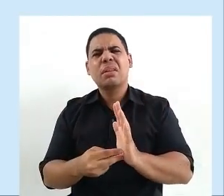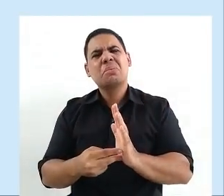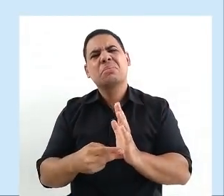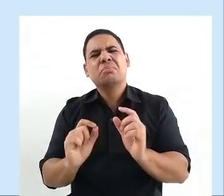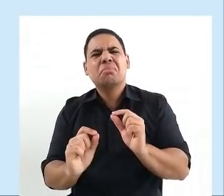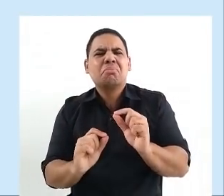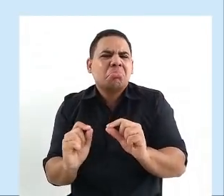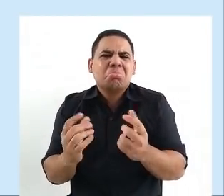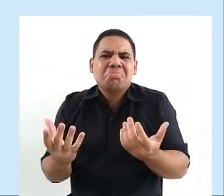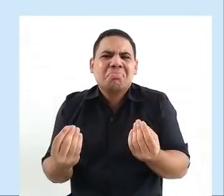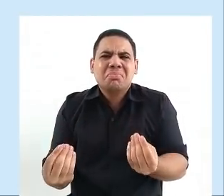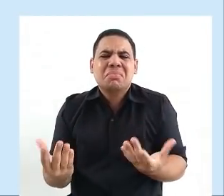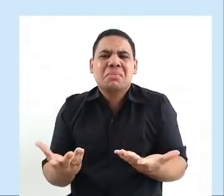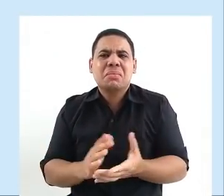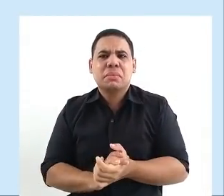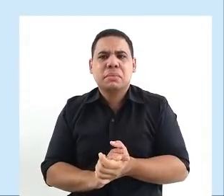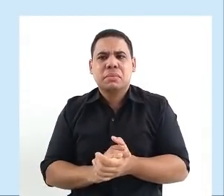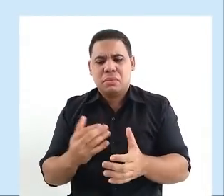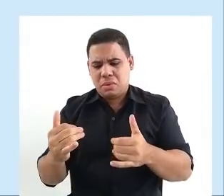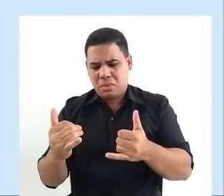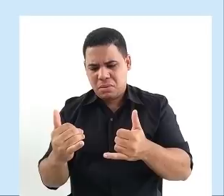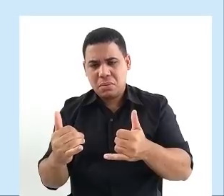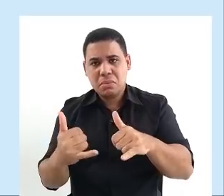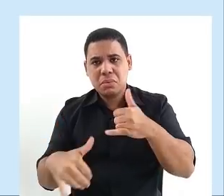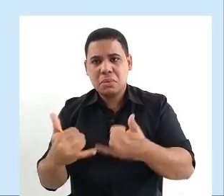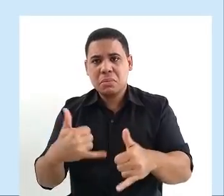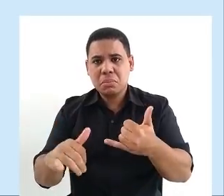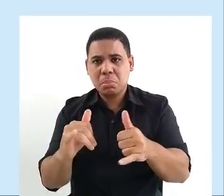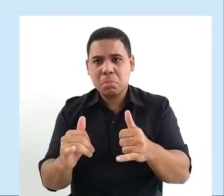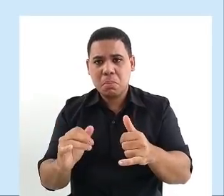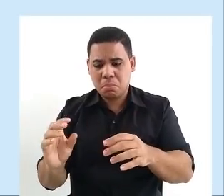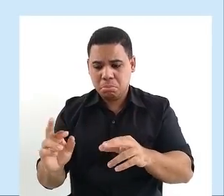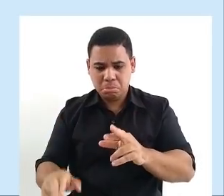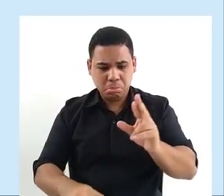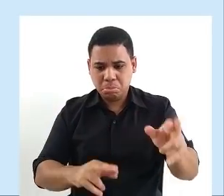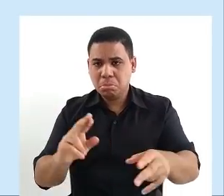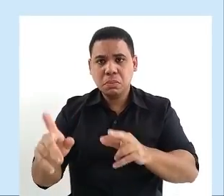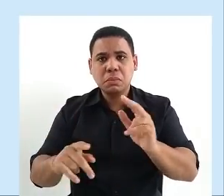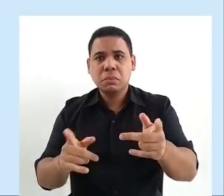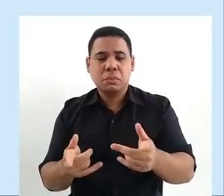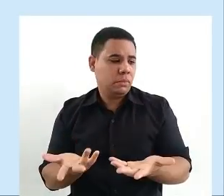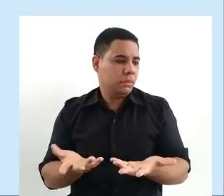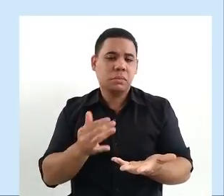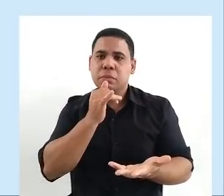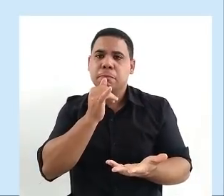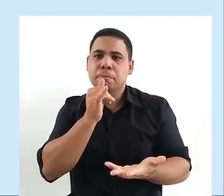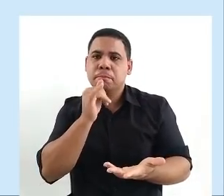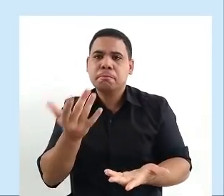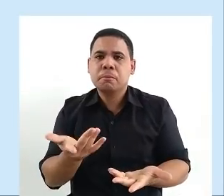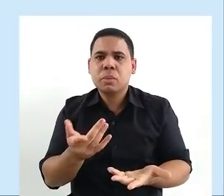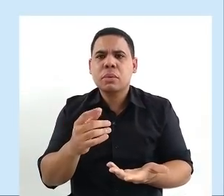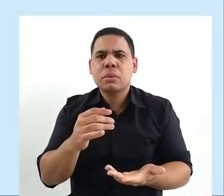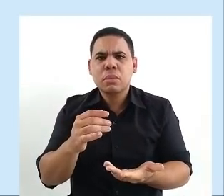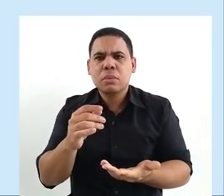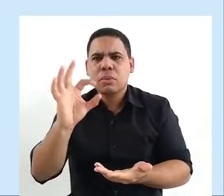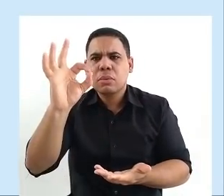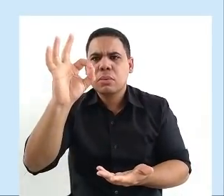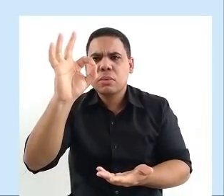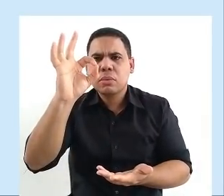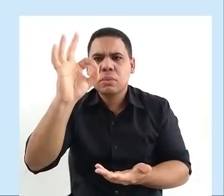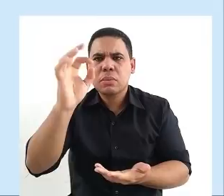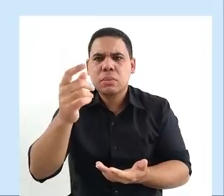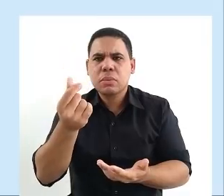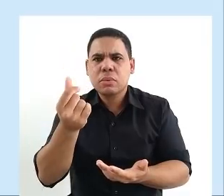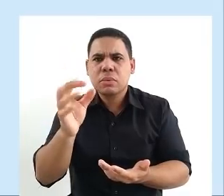jogar diversas vezes a moeda na mesma condição, estou aqui jogando a moeda na minha mão, essa moeda ela só vai poder cair cara ou coroa, mas eu